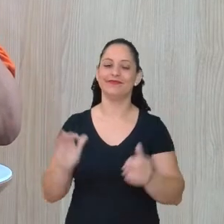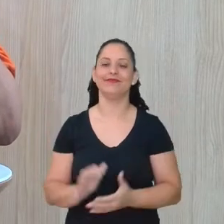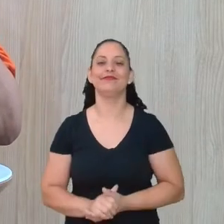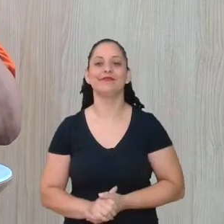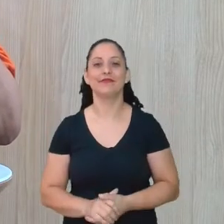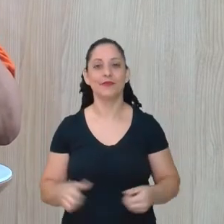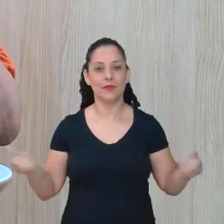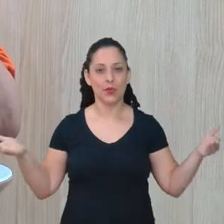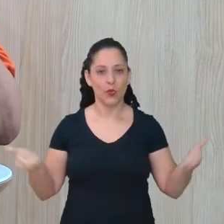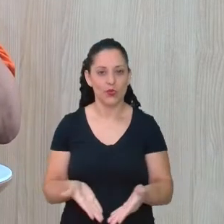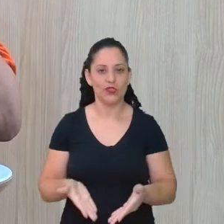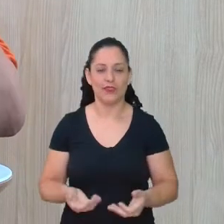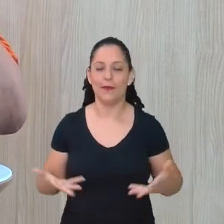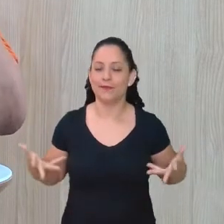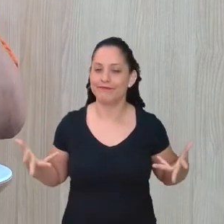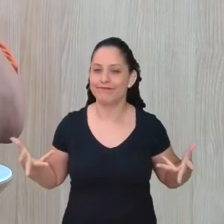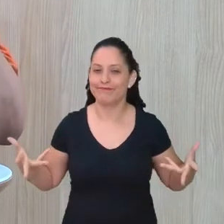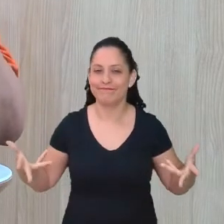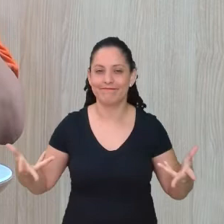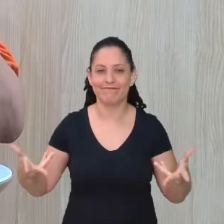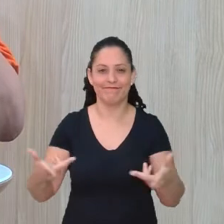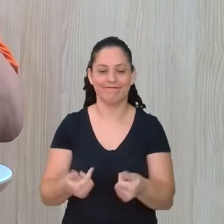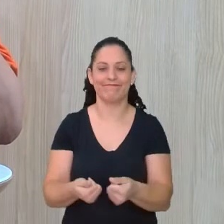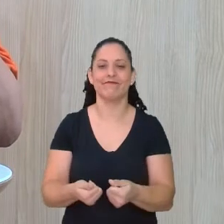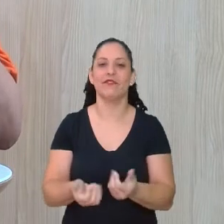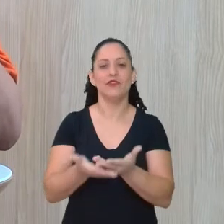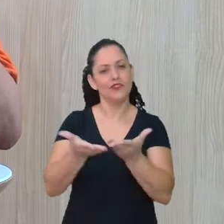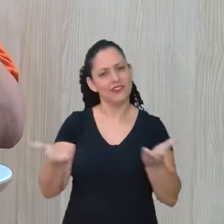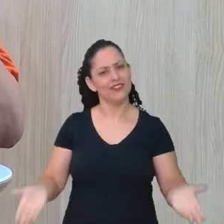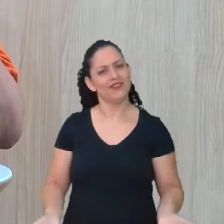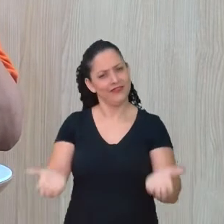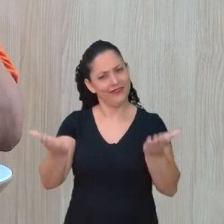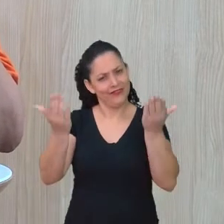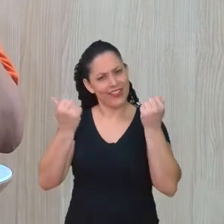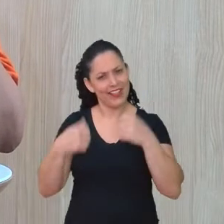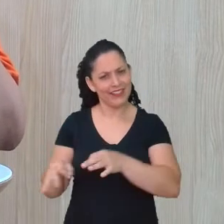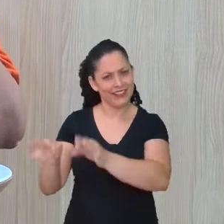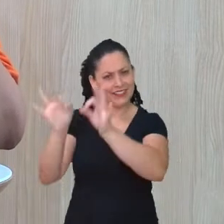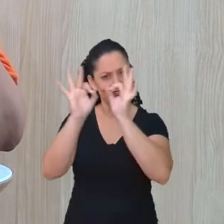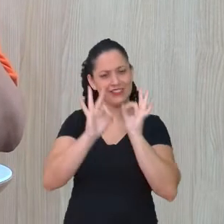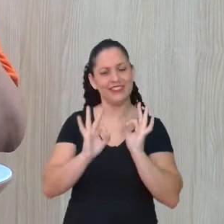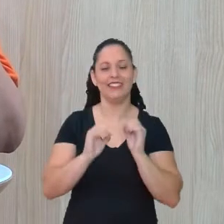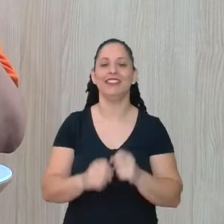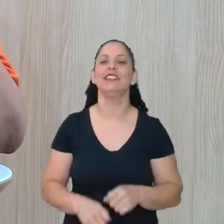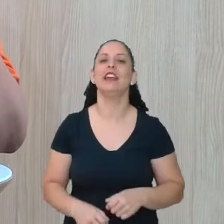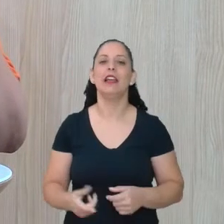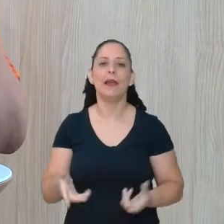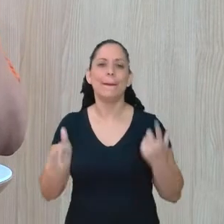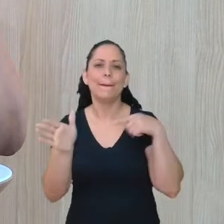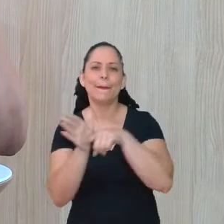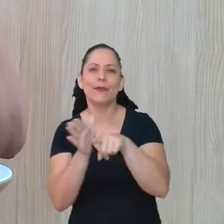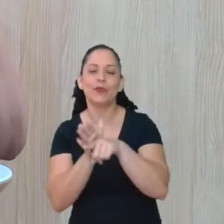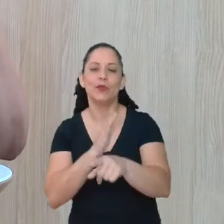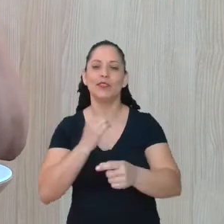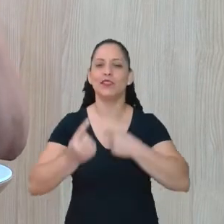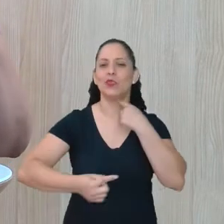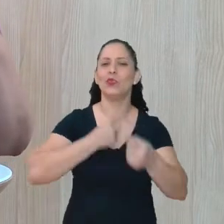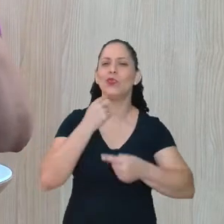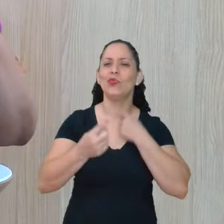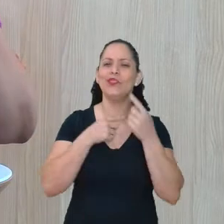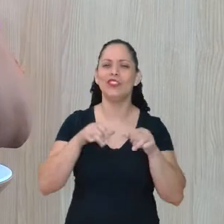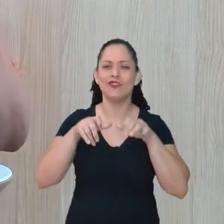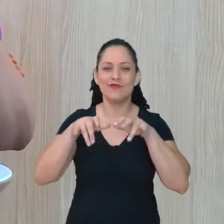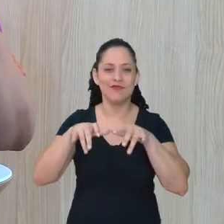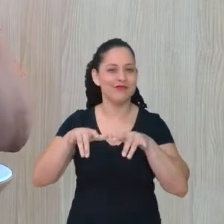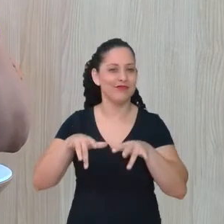tá uma delícia. Entrem, assistam, comentem, tirem todas as dúvidas, porque estamos